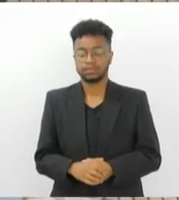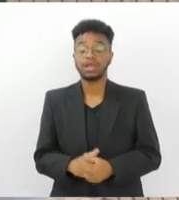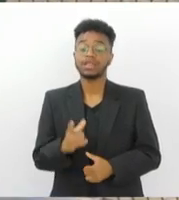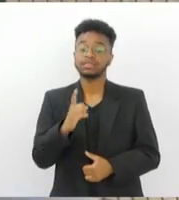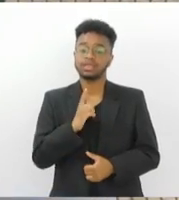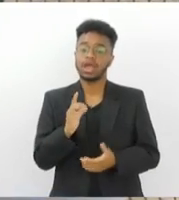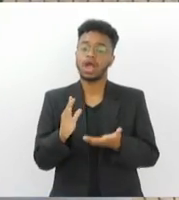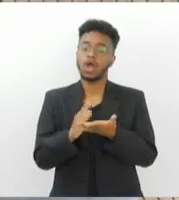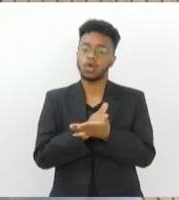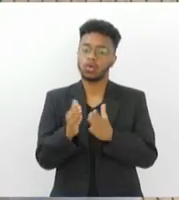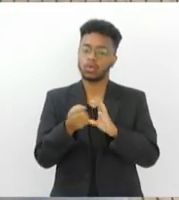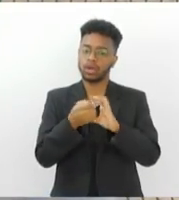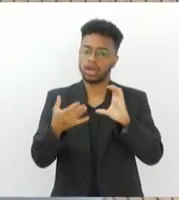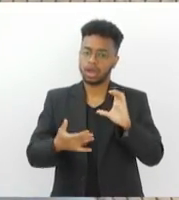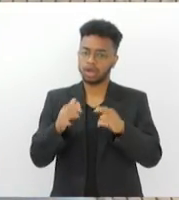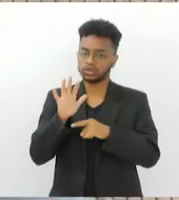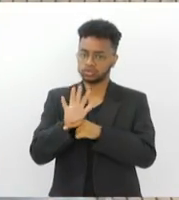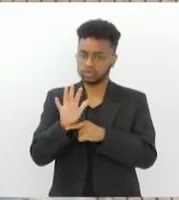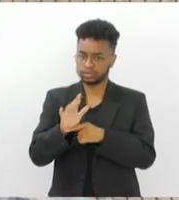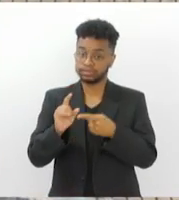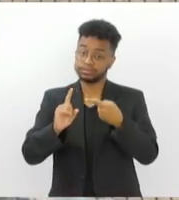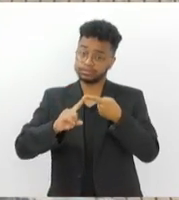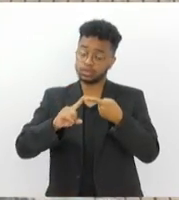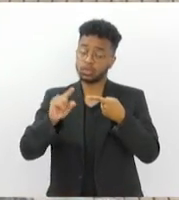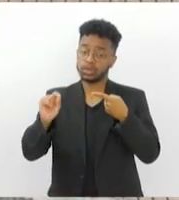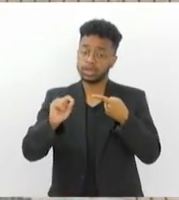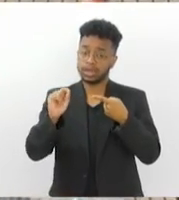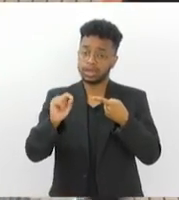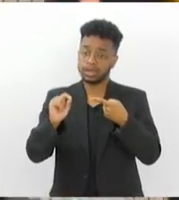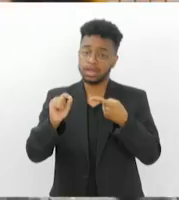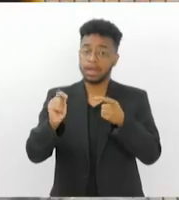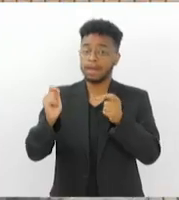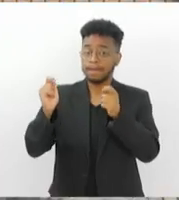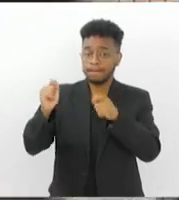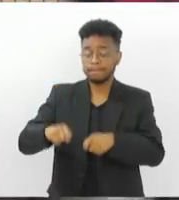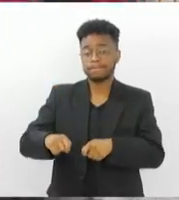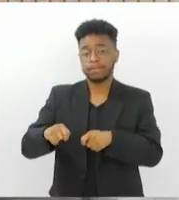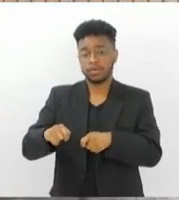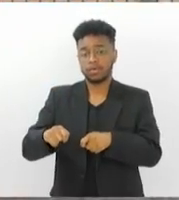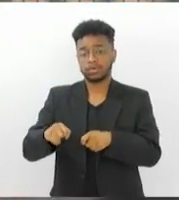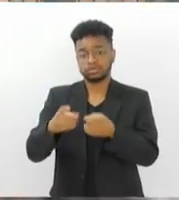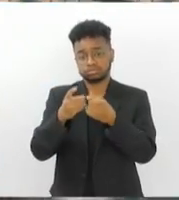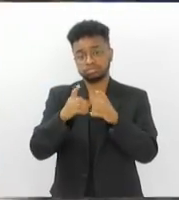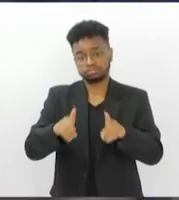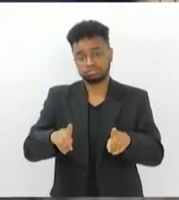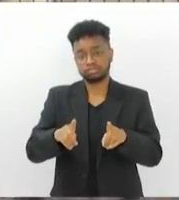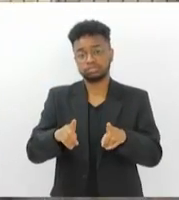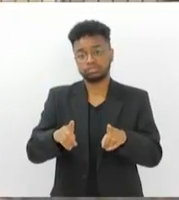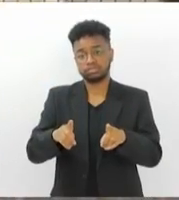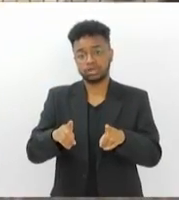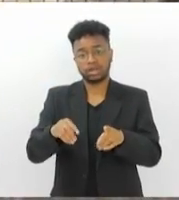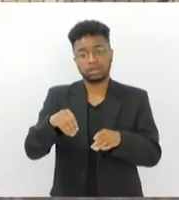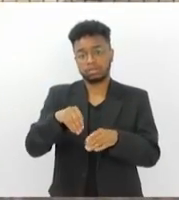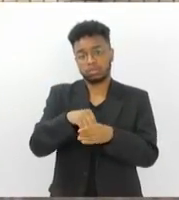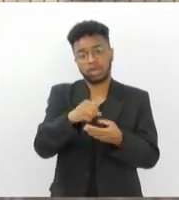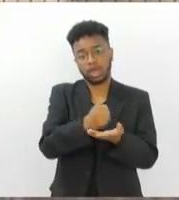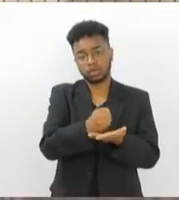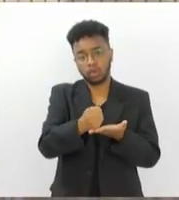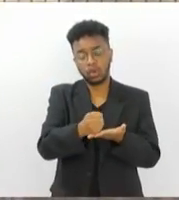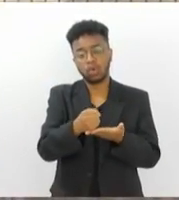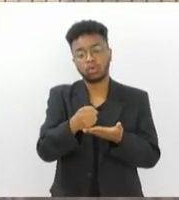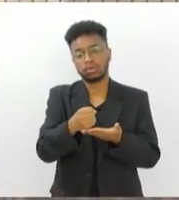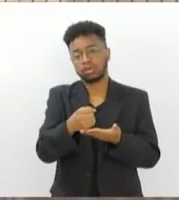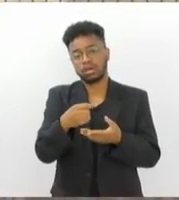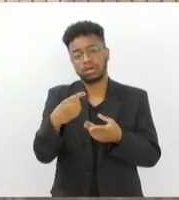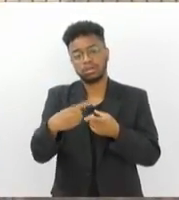alguns aspectos que contribuíram um primeiro momento a possibilidade de realização de um divórcio em um cartório um Cartório de